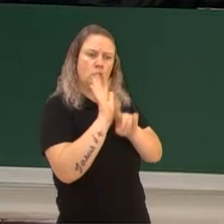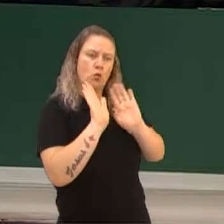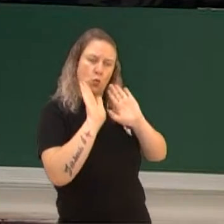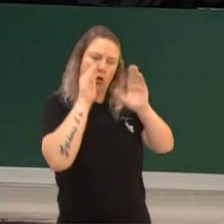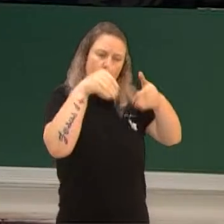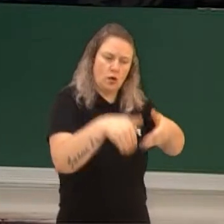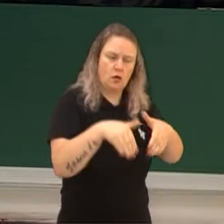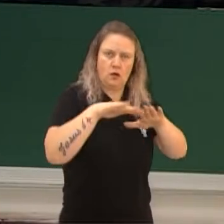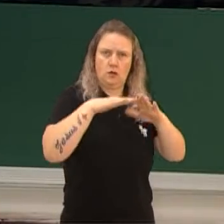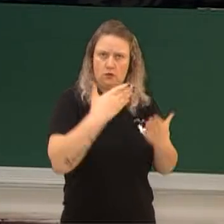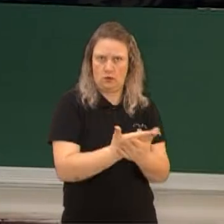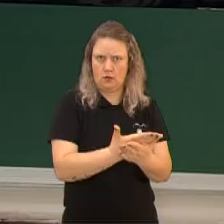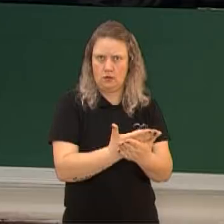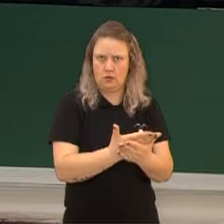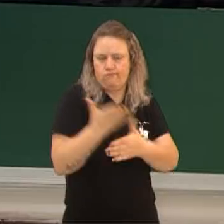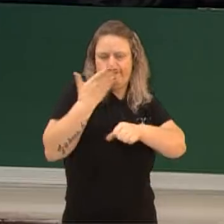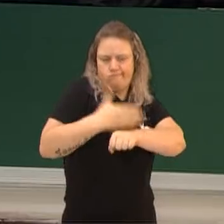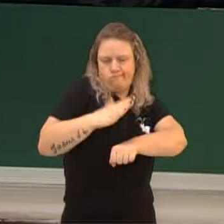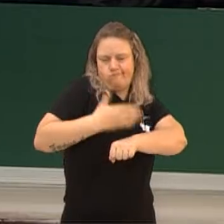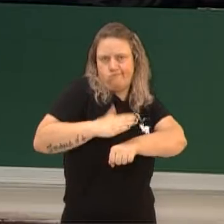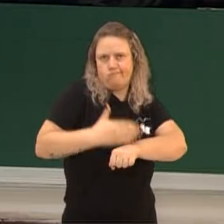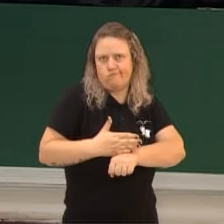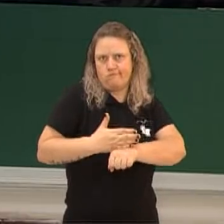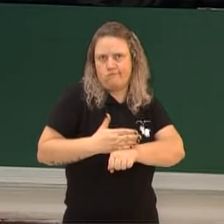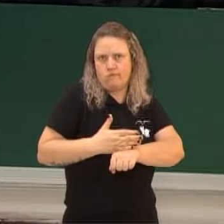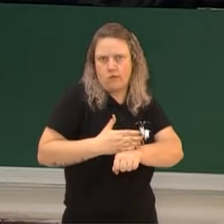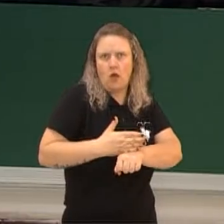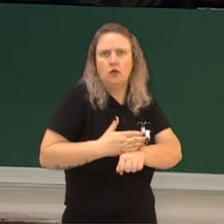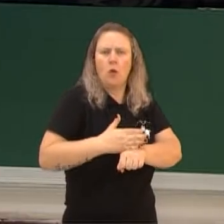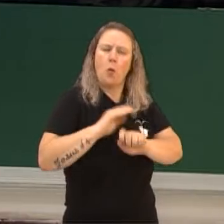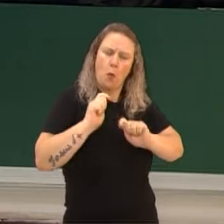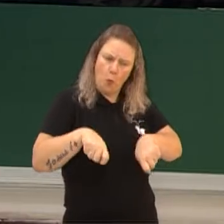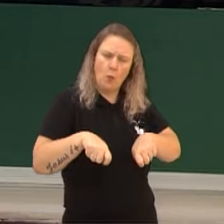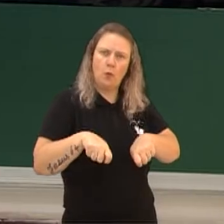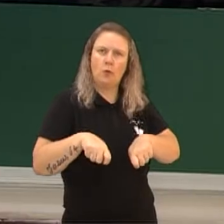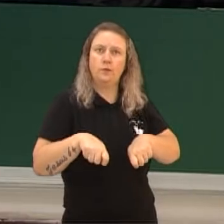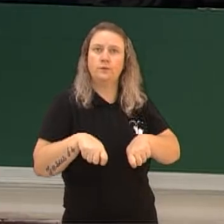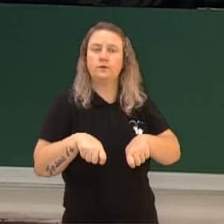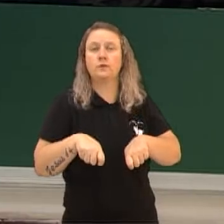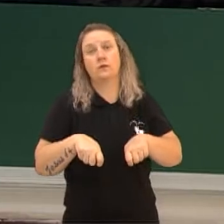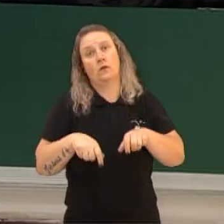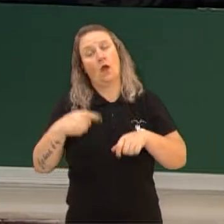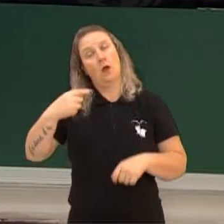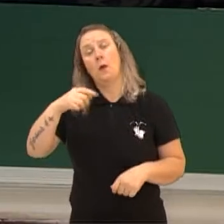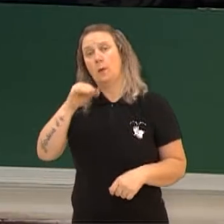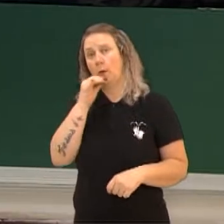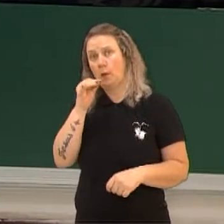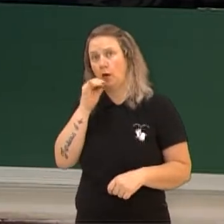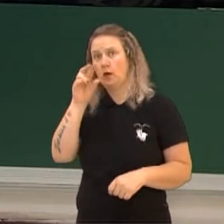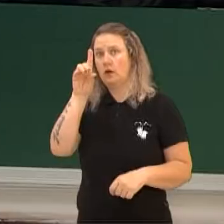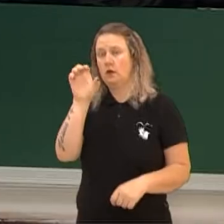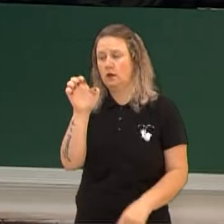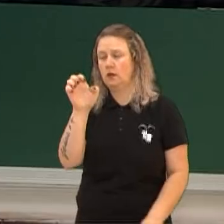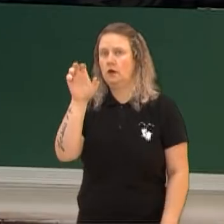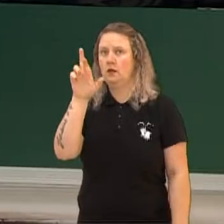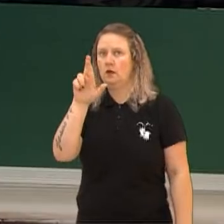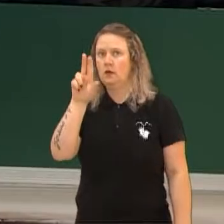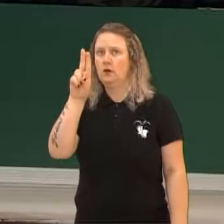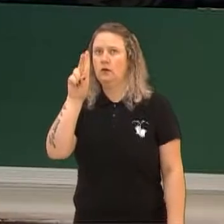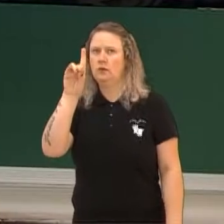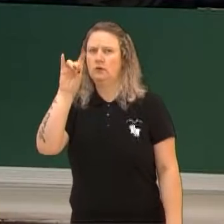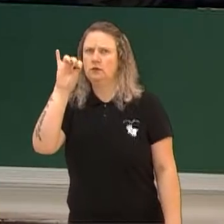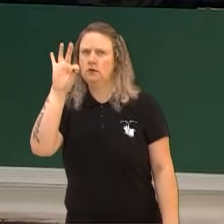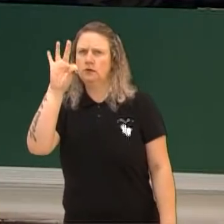escolarização. Então, o conhecimento erudito ele é aquele onde nós temos aí um professor dentro de